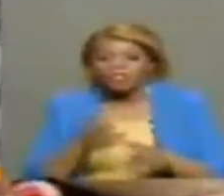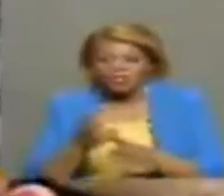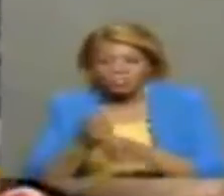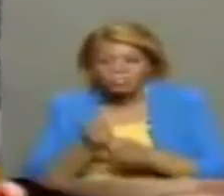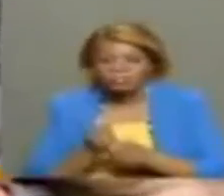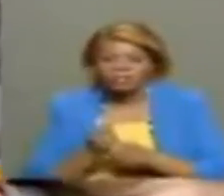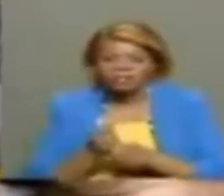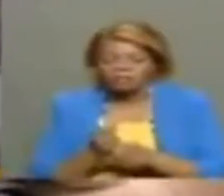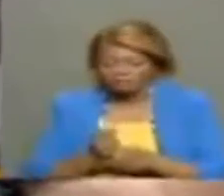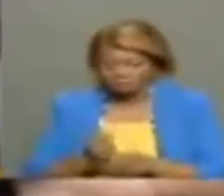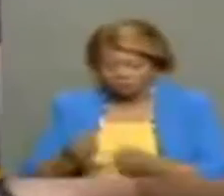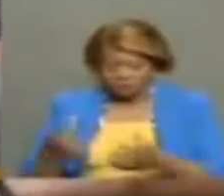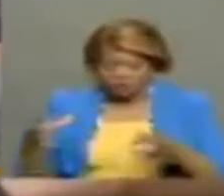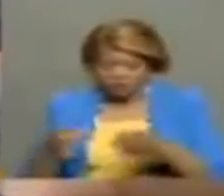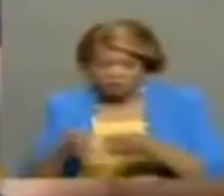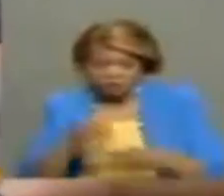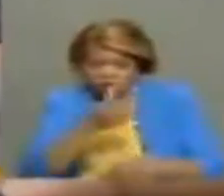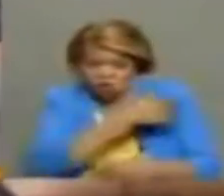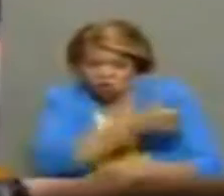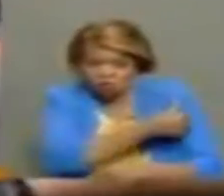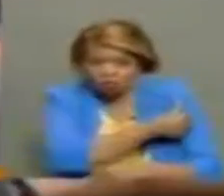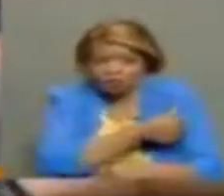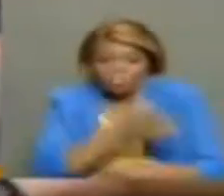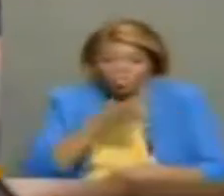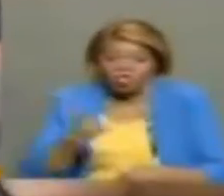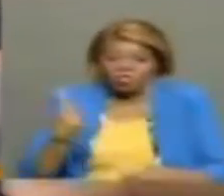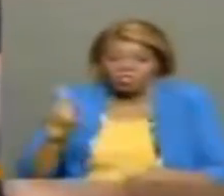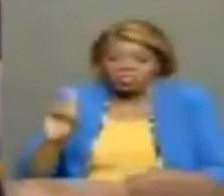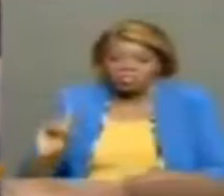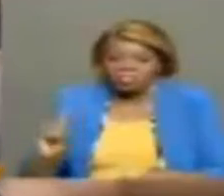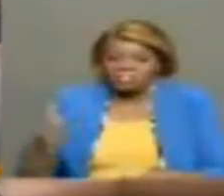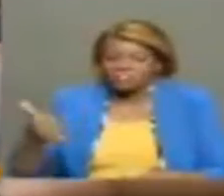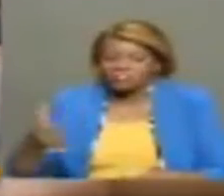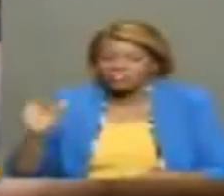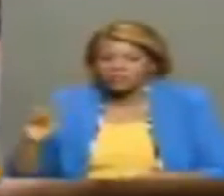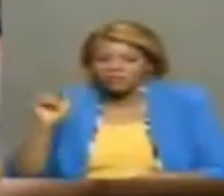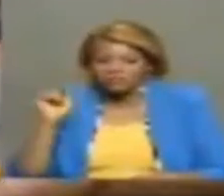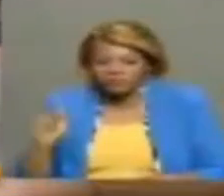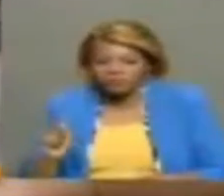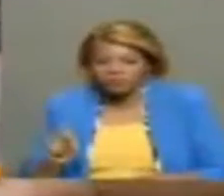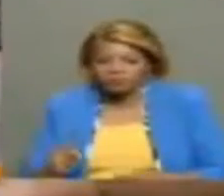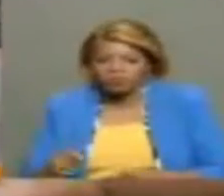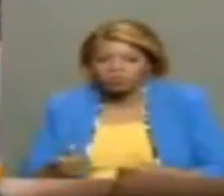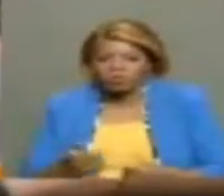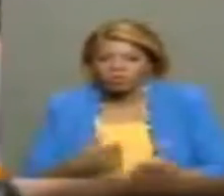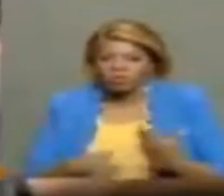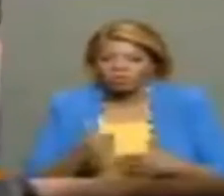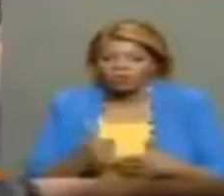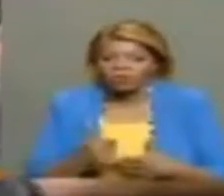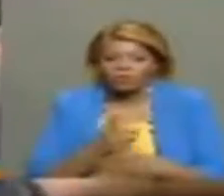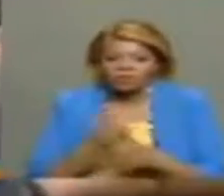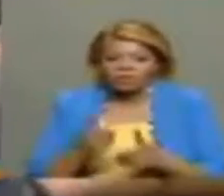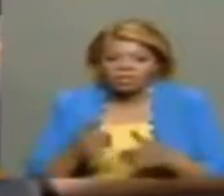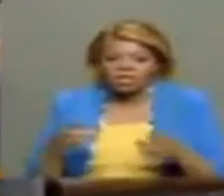624 mil doses de vacina da AstraZeneca por parte da iniciativa